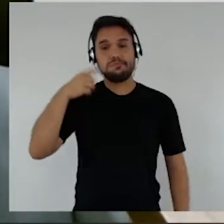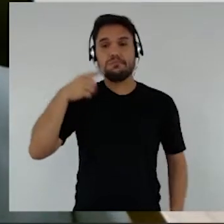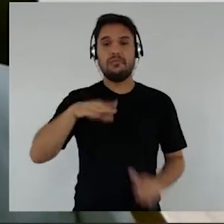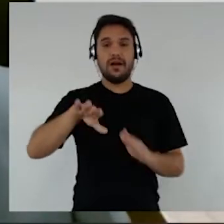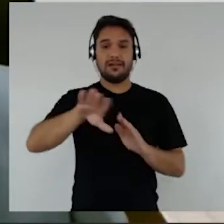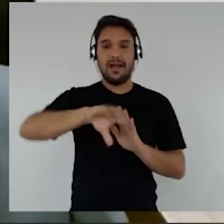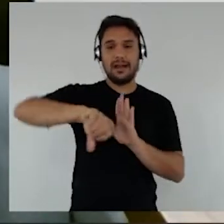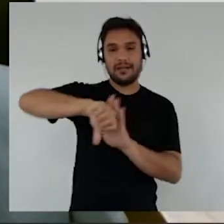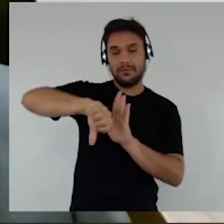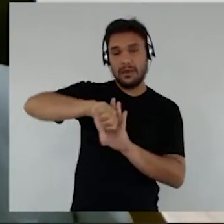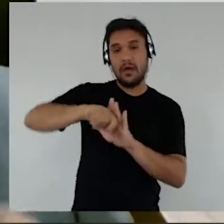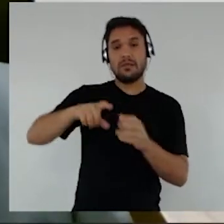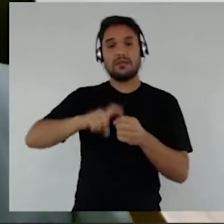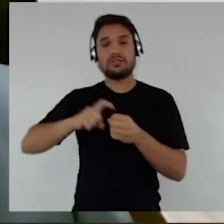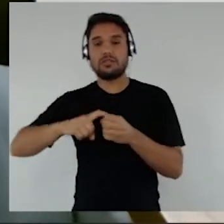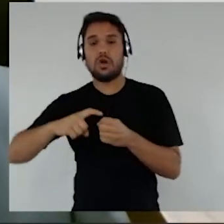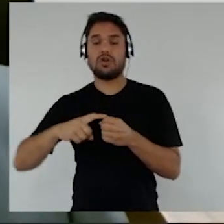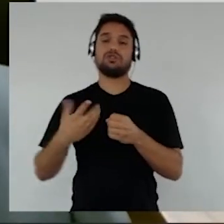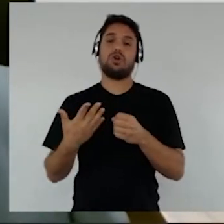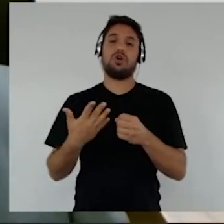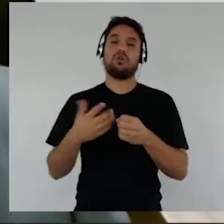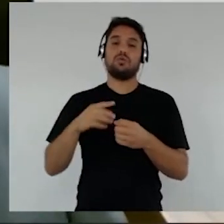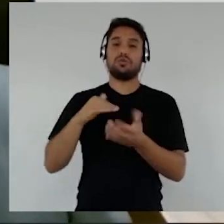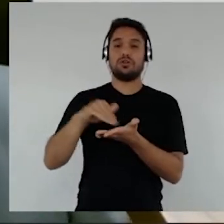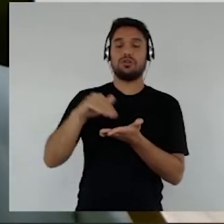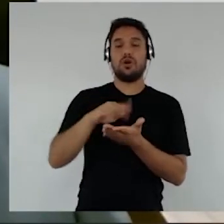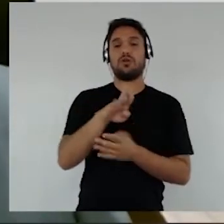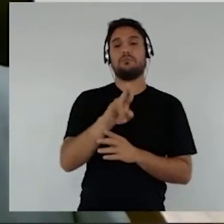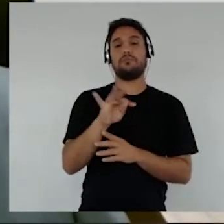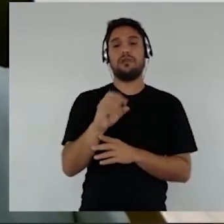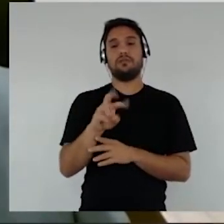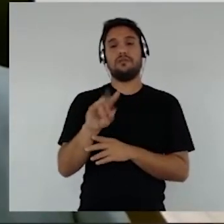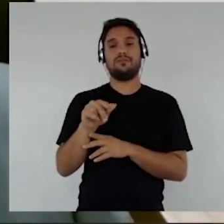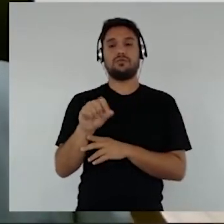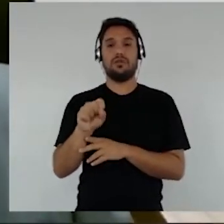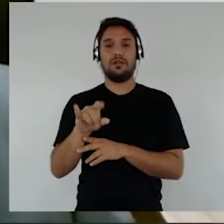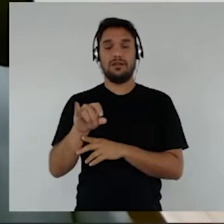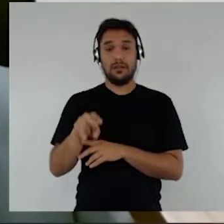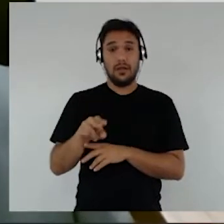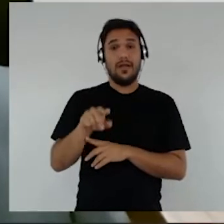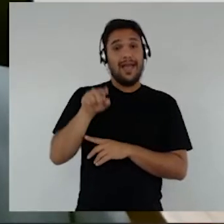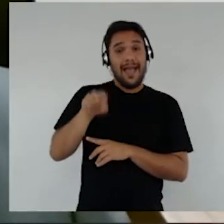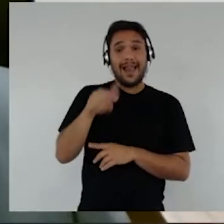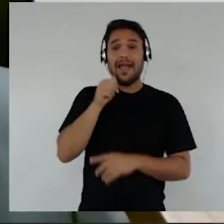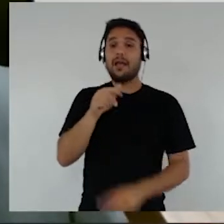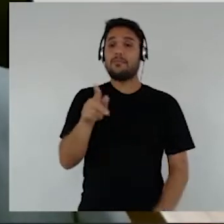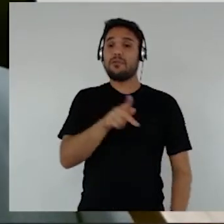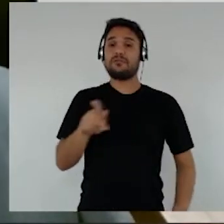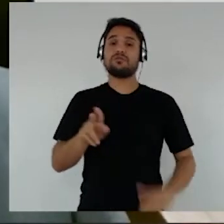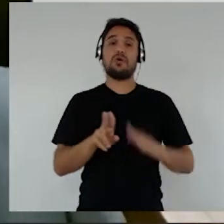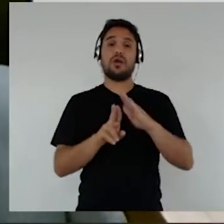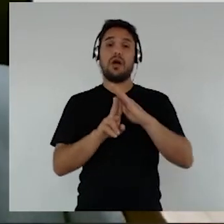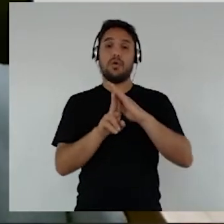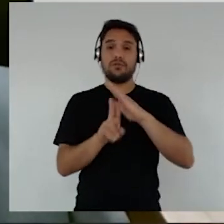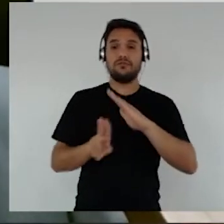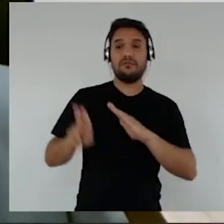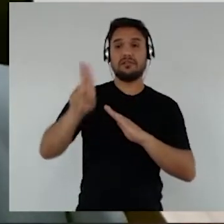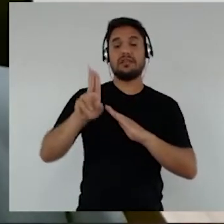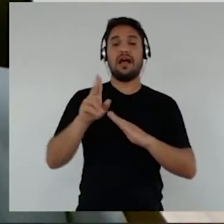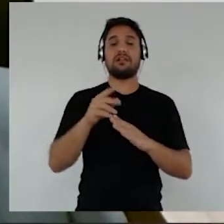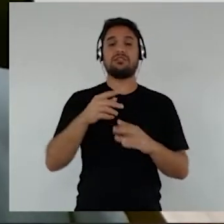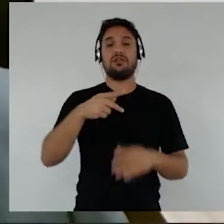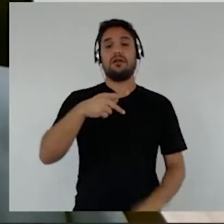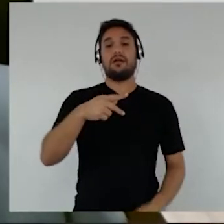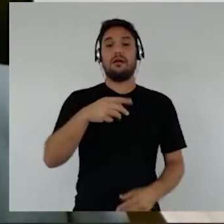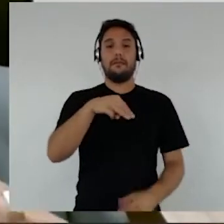e sócia do escritório Brito e Vanzolini Advogados Associados, professora da Universidade